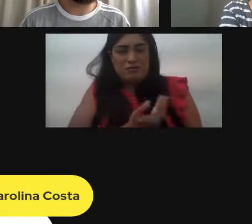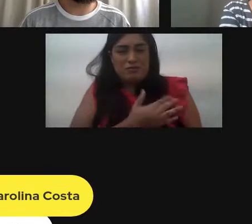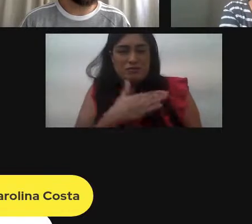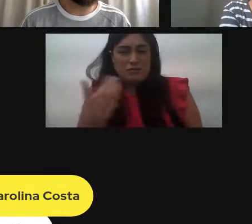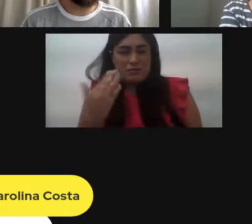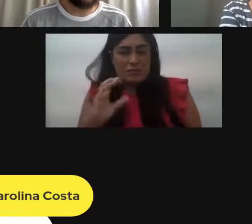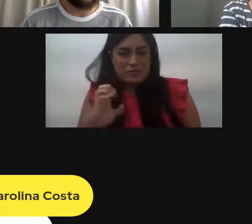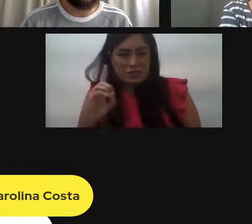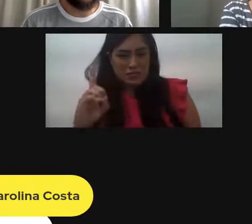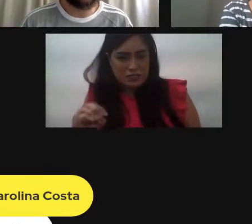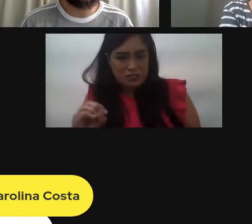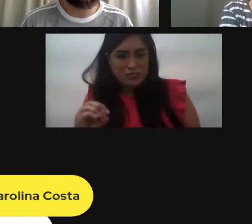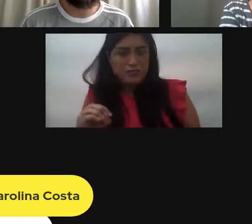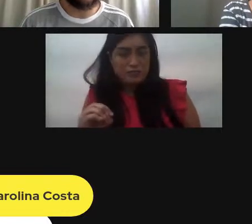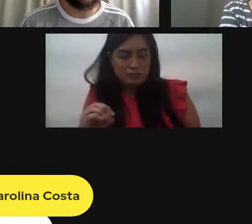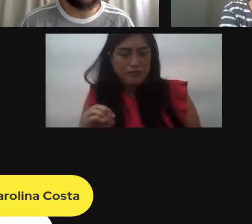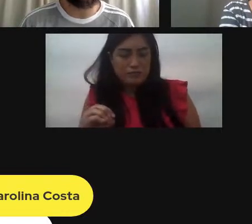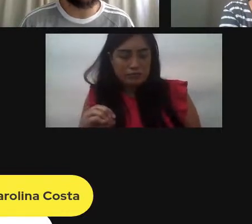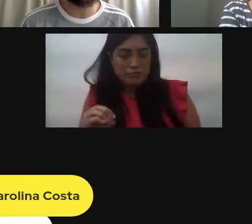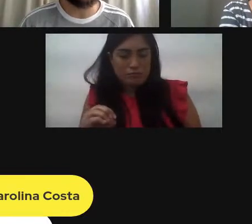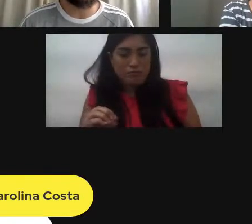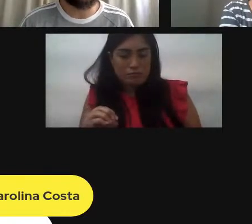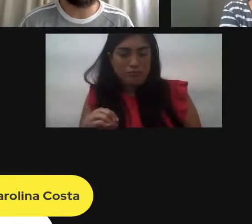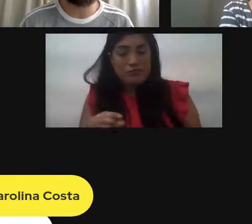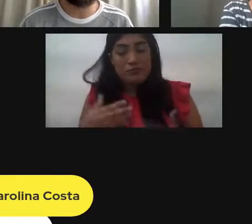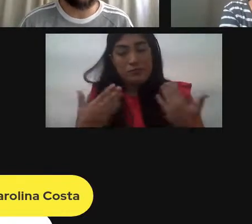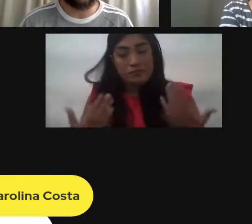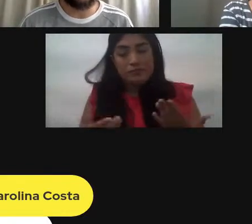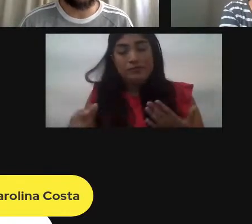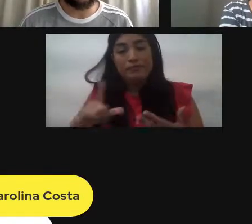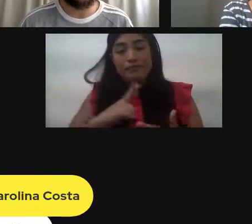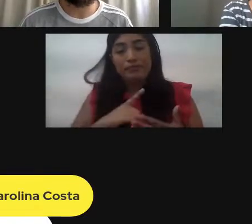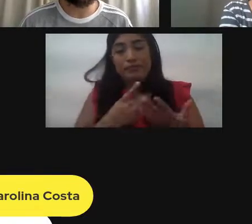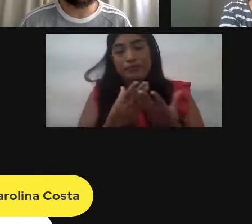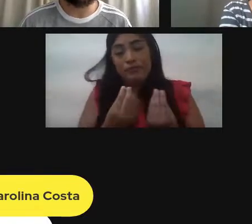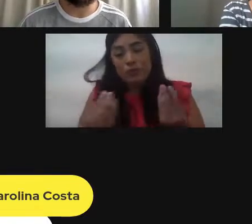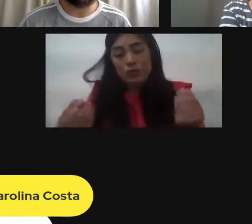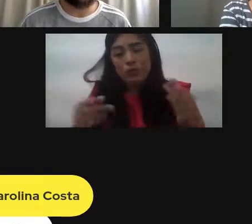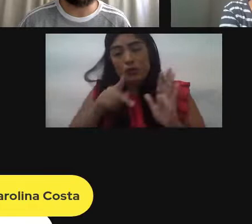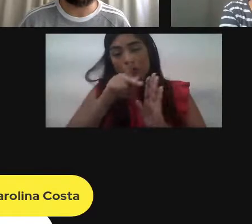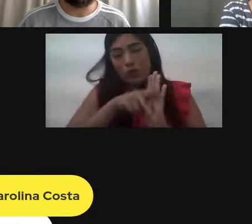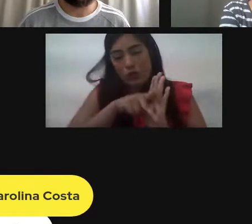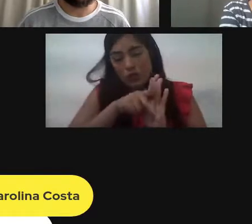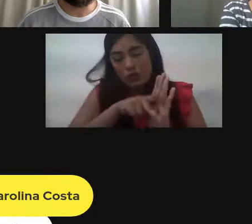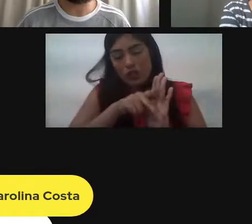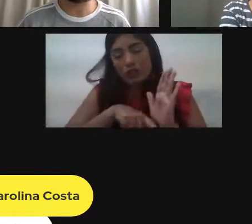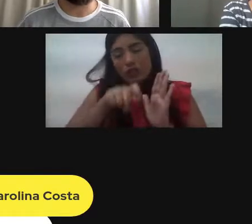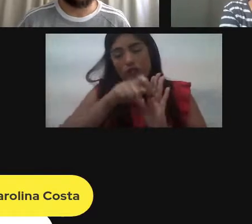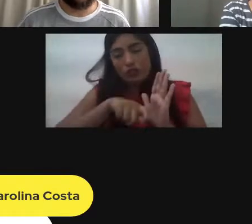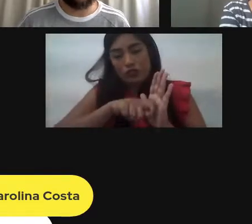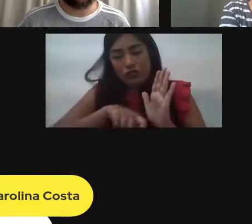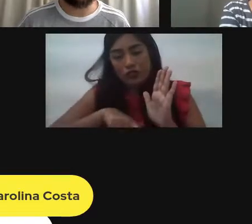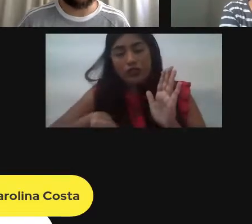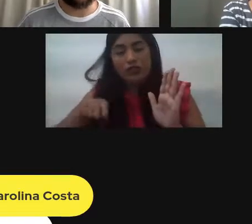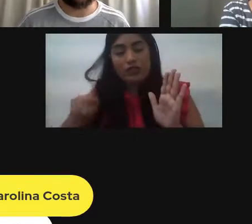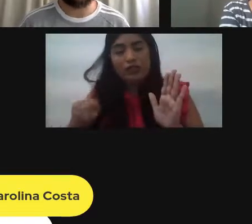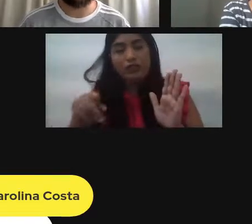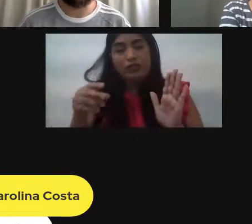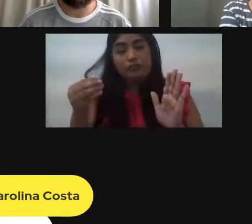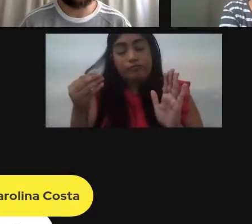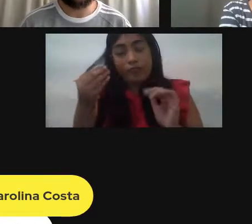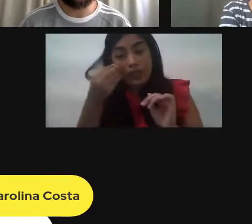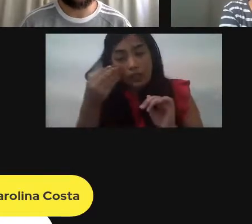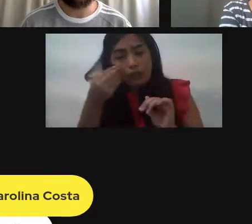conta de malogrados projetos editoriais que ele intentou